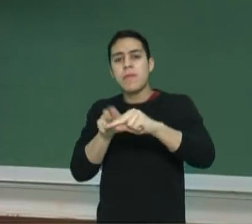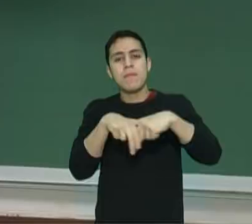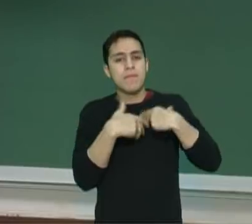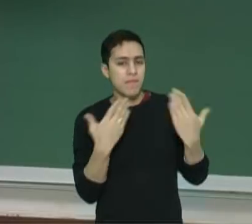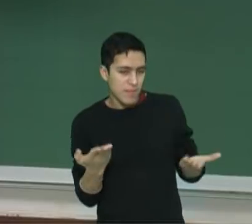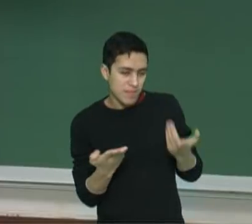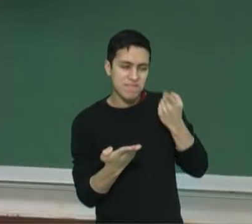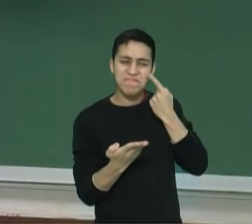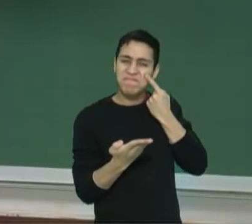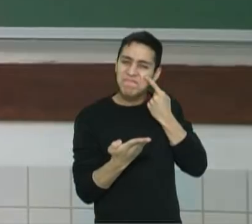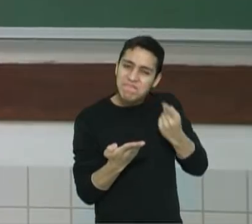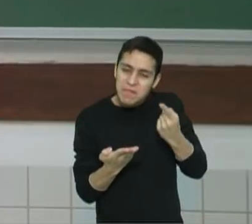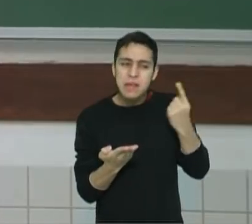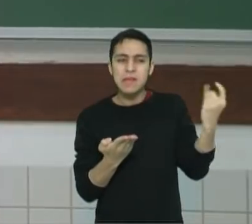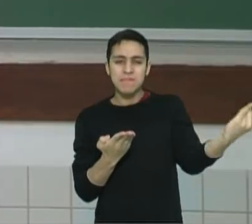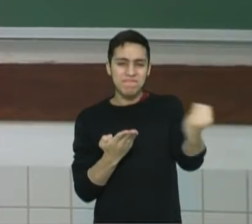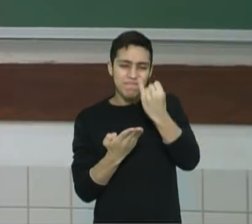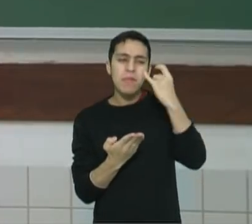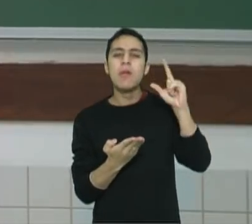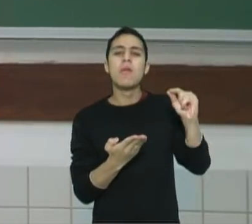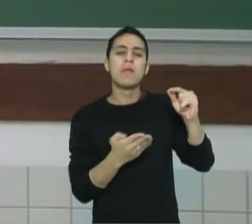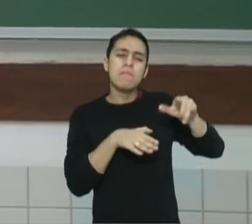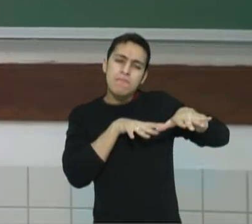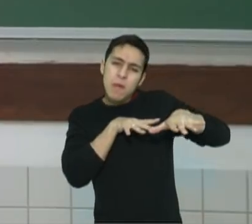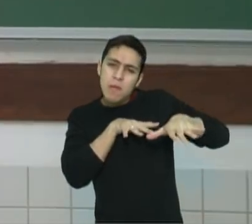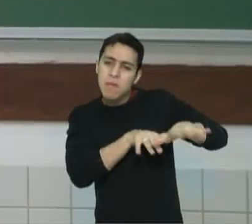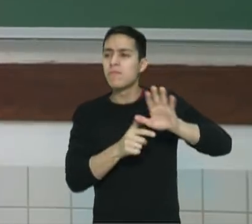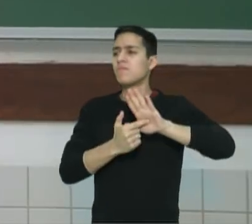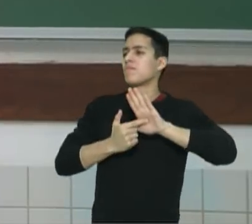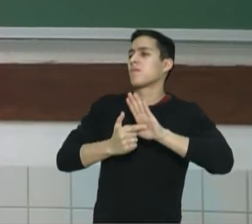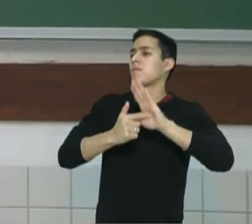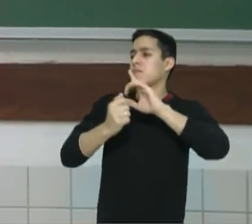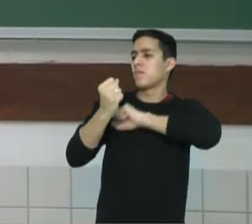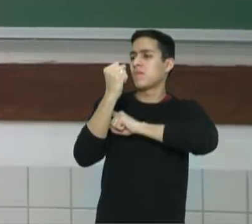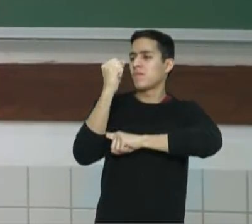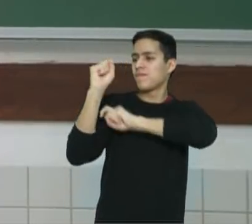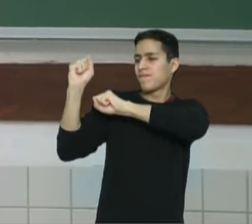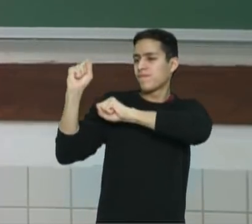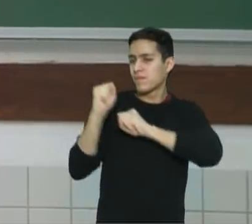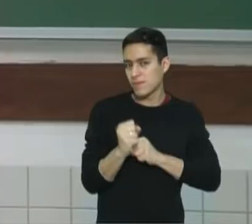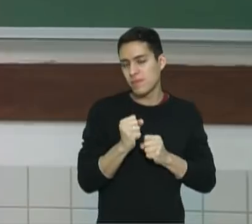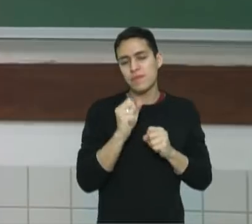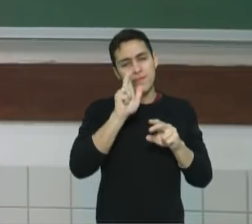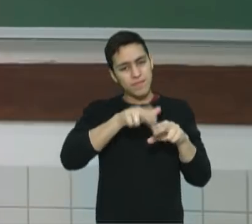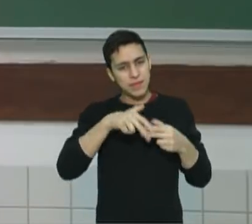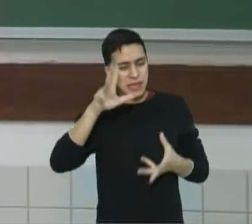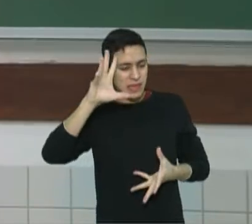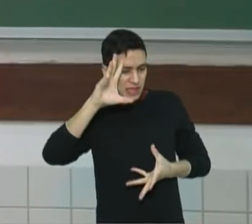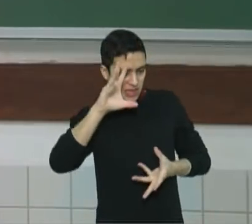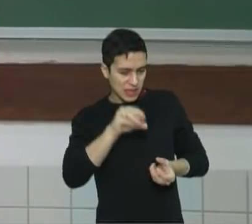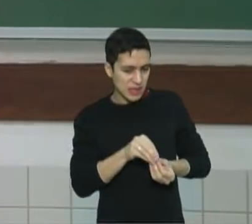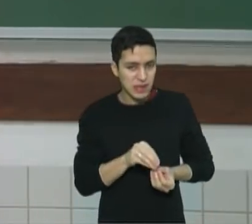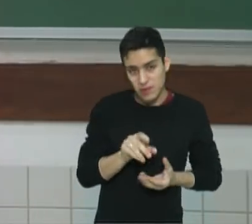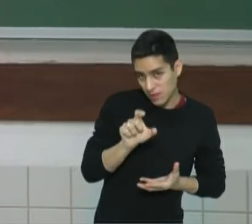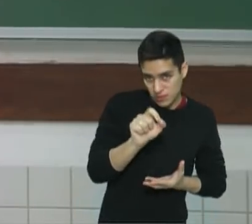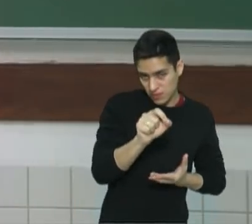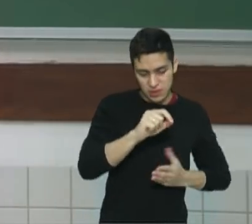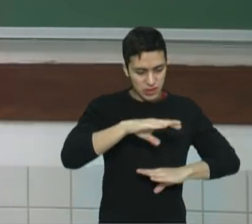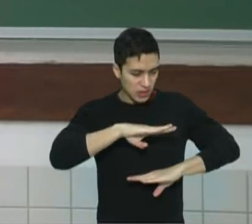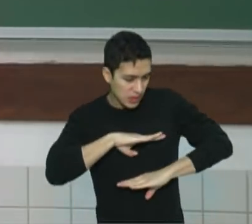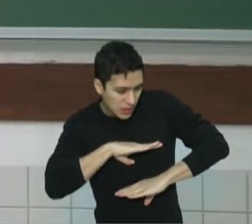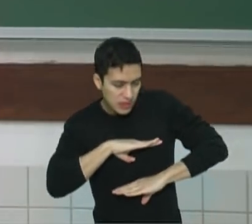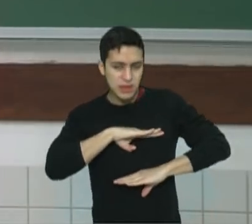a importância dos exércitos mostrarem o seu poderio. Então é aí que a gente entende a situação